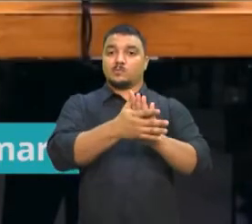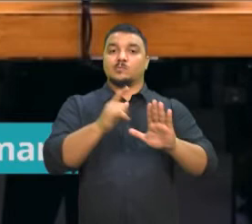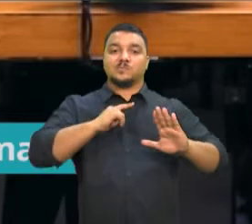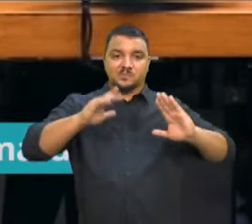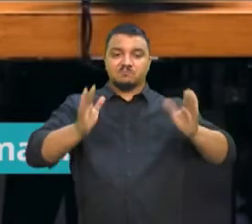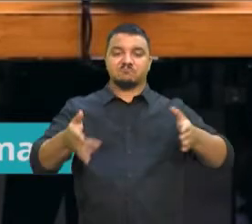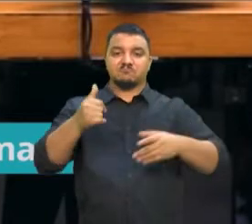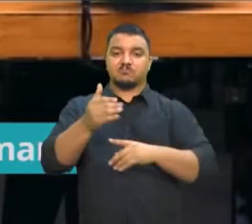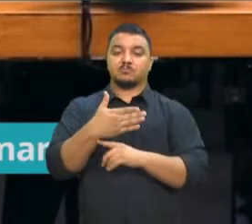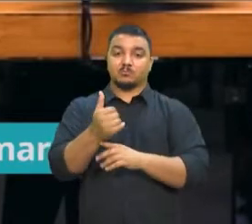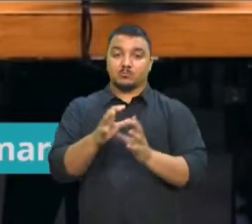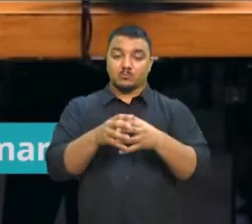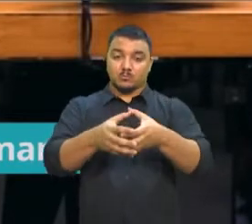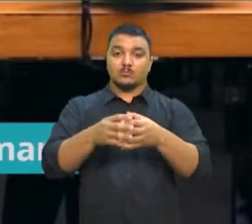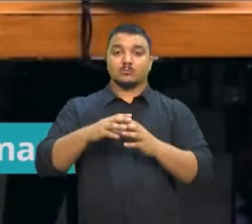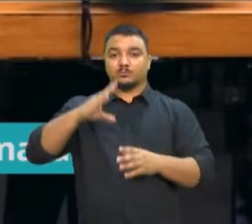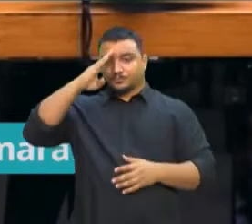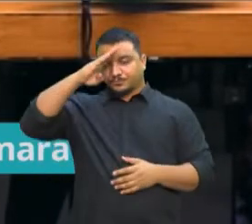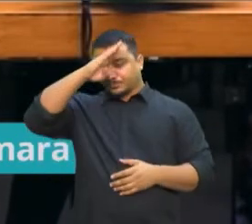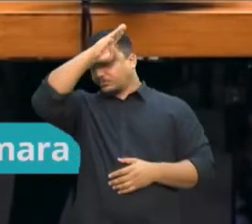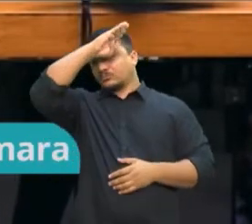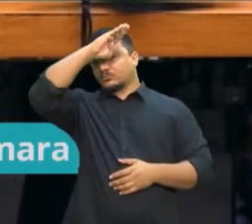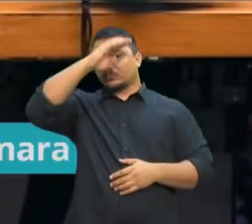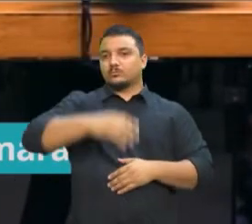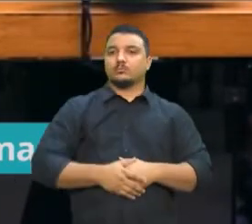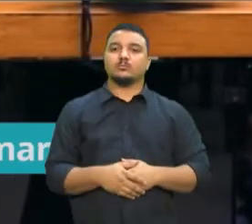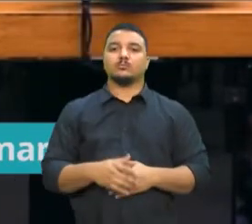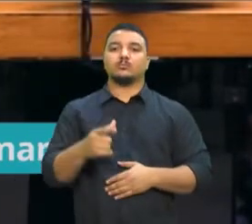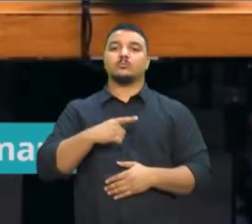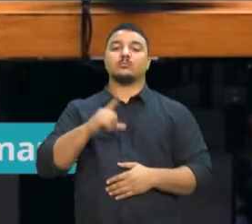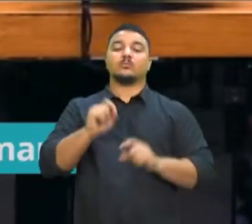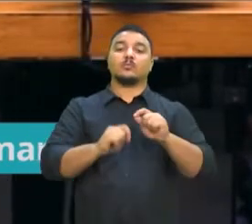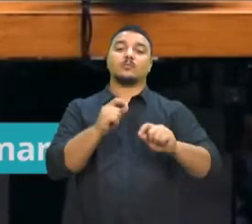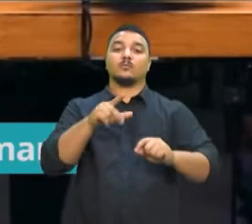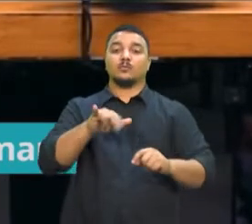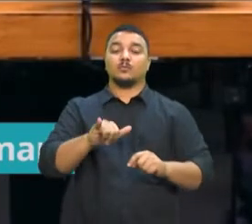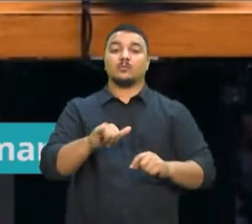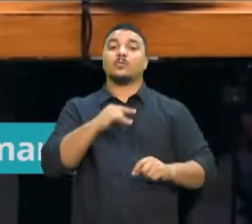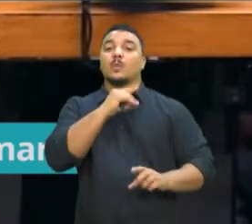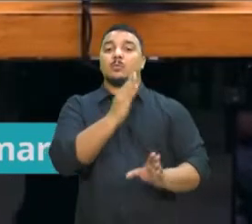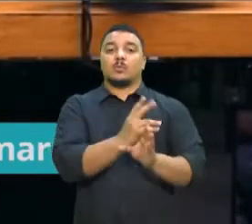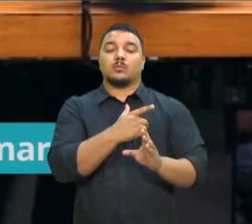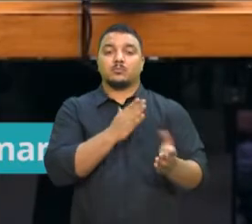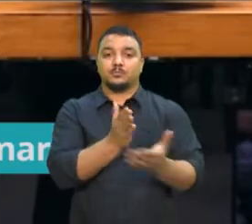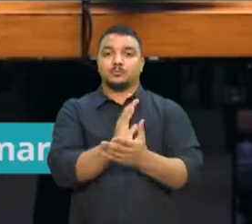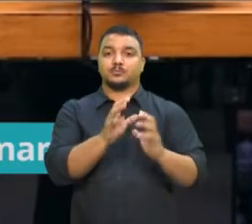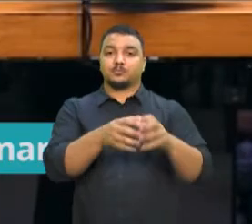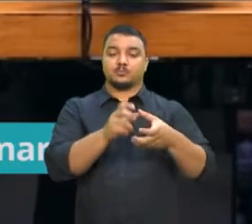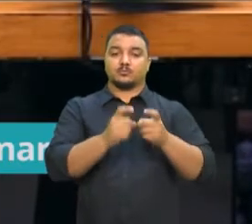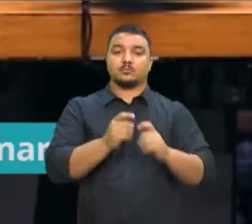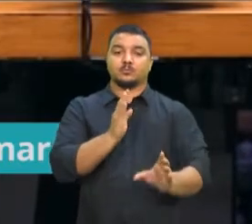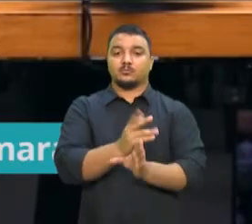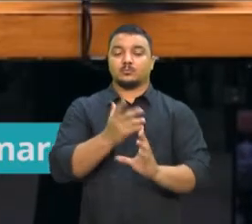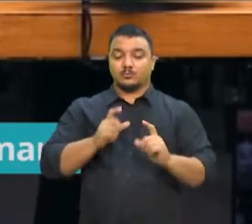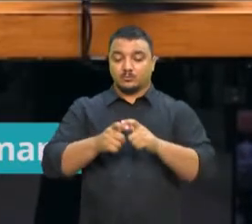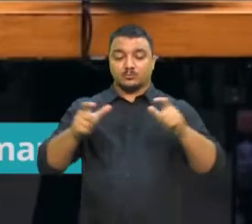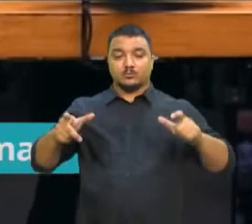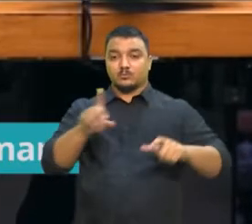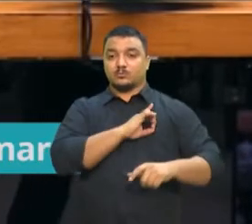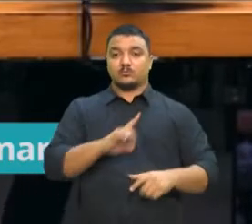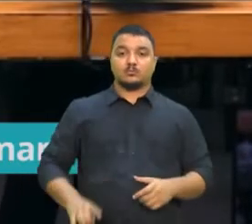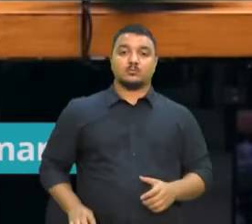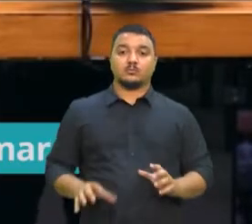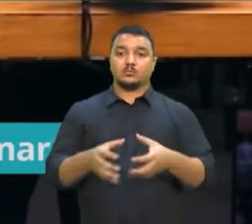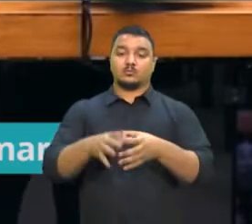do presidente Jair Bolsonaro, deve ser aprovado na comissão, pois conta com o apoio da maioria dos deputados do